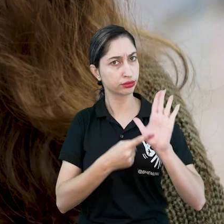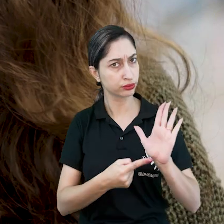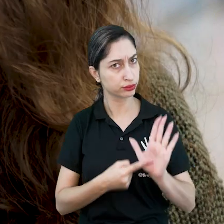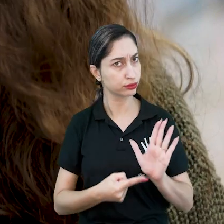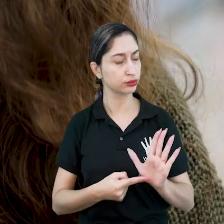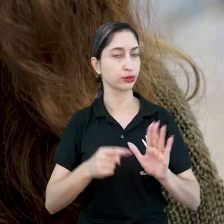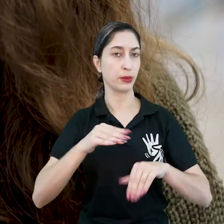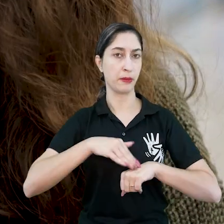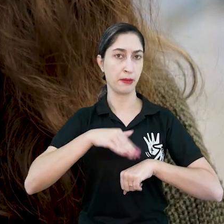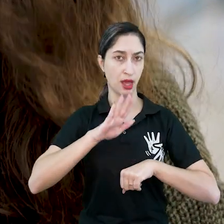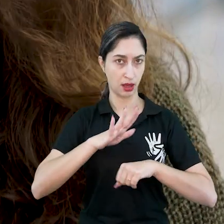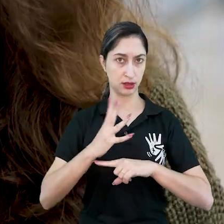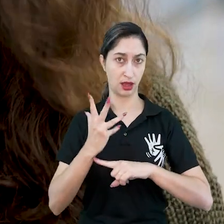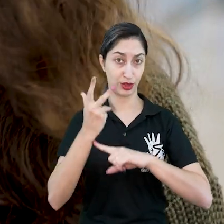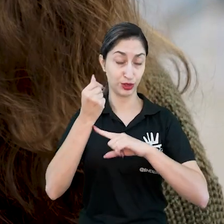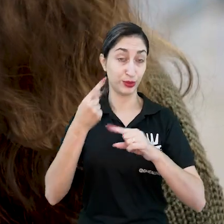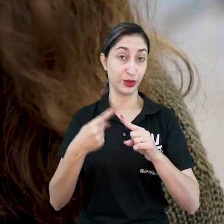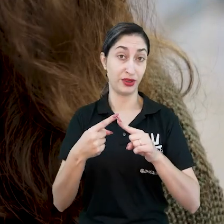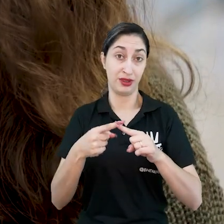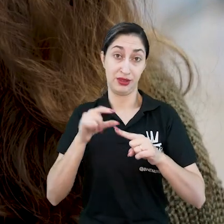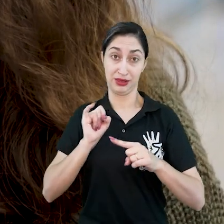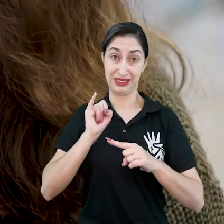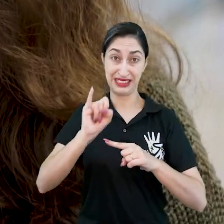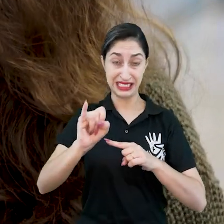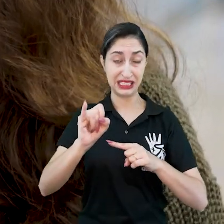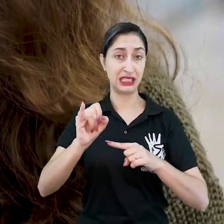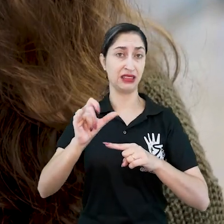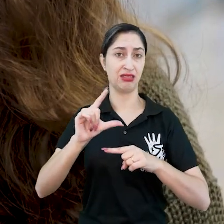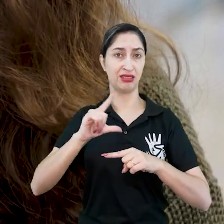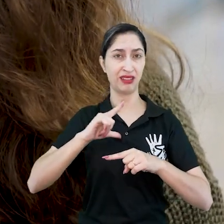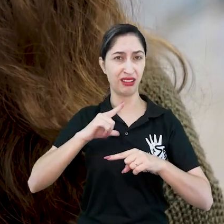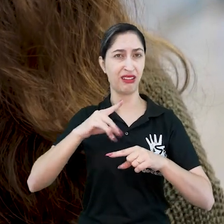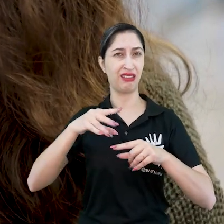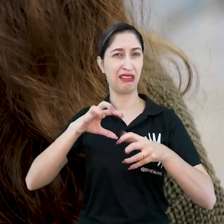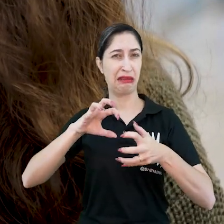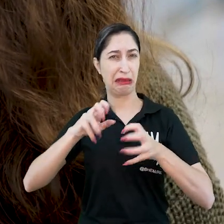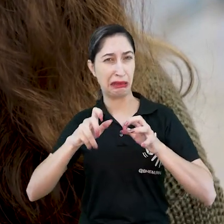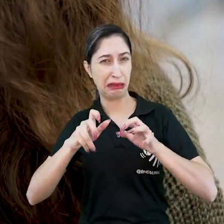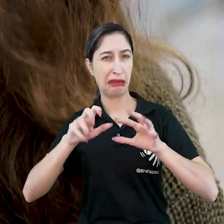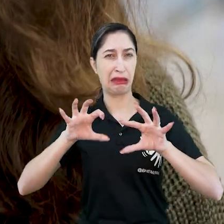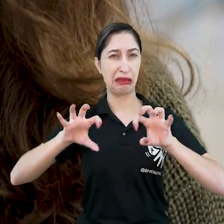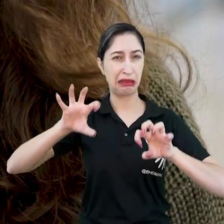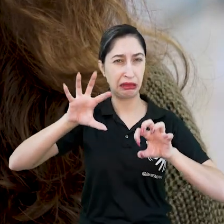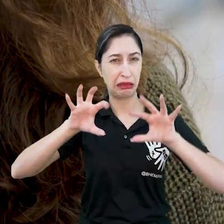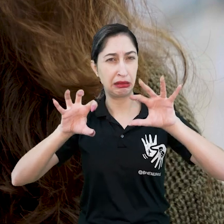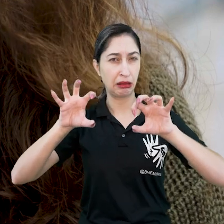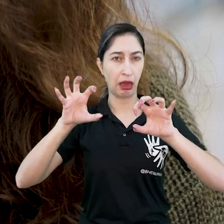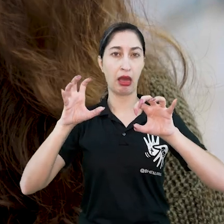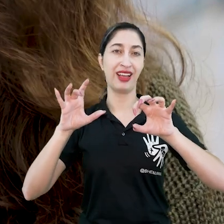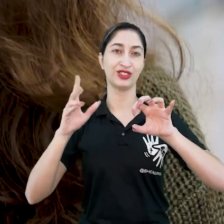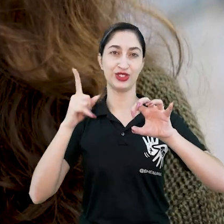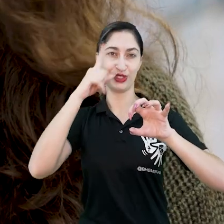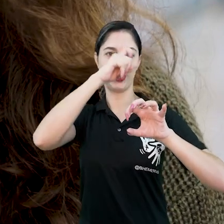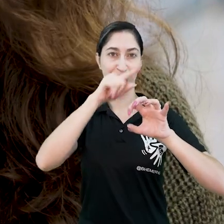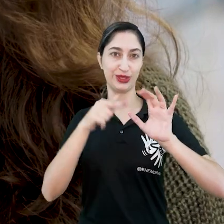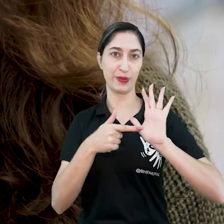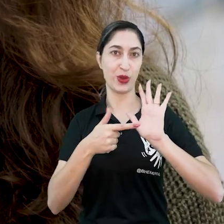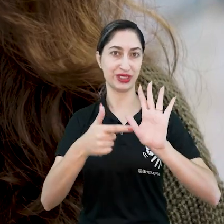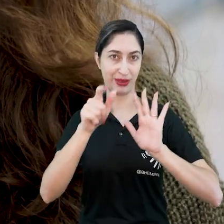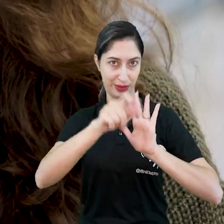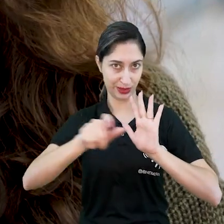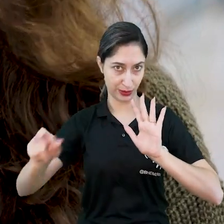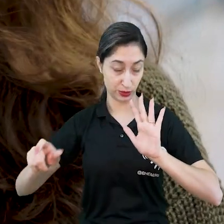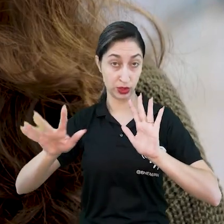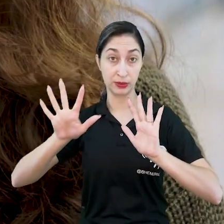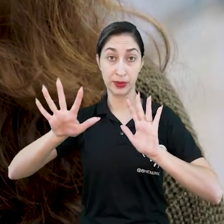expor mais essas obras, né? Porque se a obra não estiver em bom estado, é difícil a gente expor. Então, o restauro é